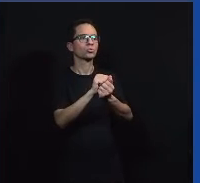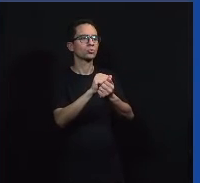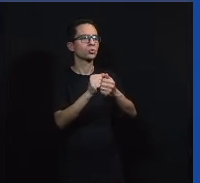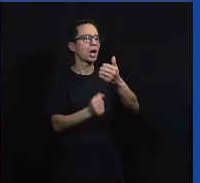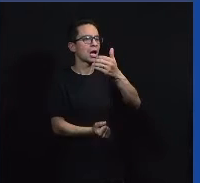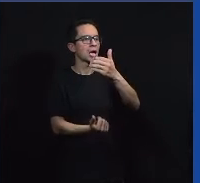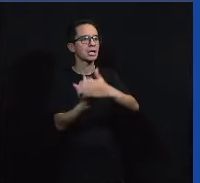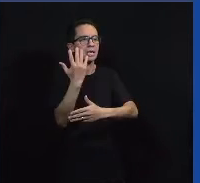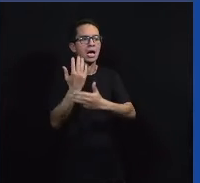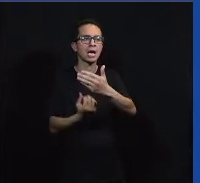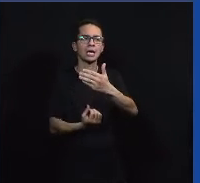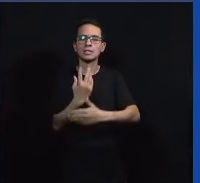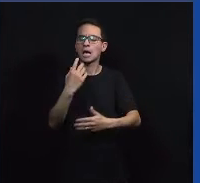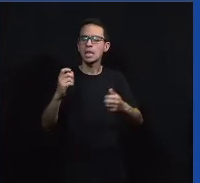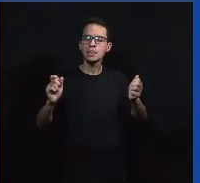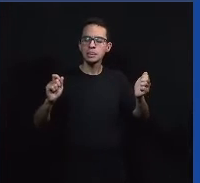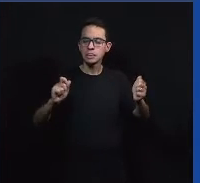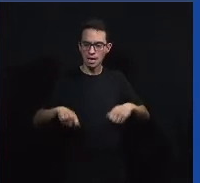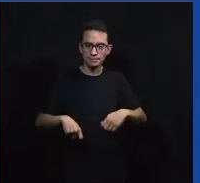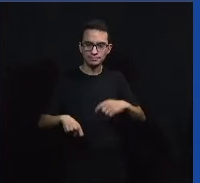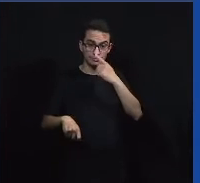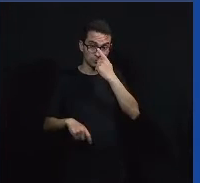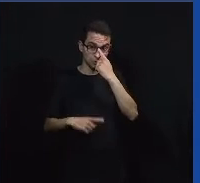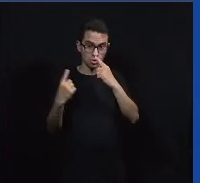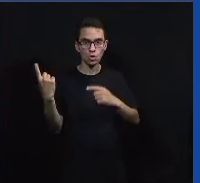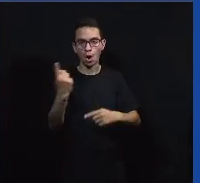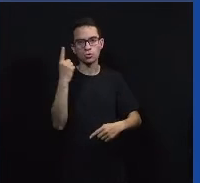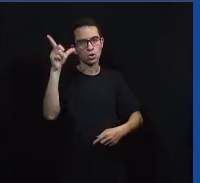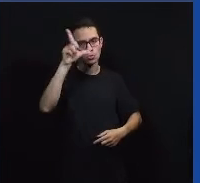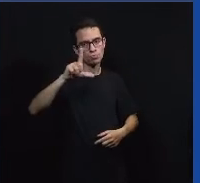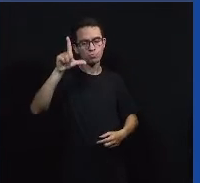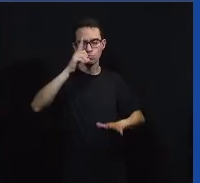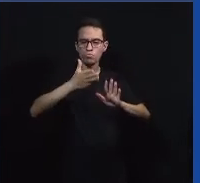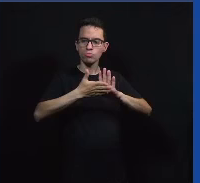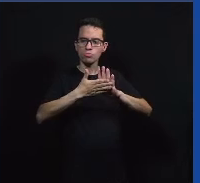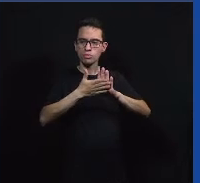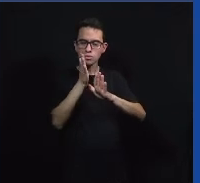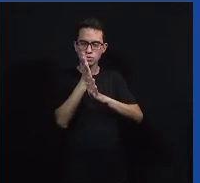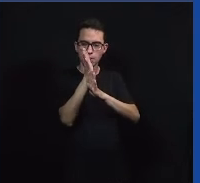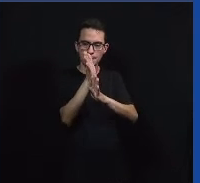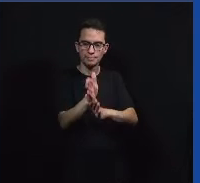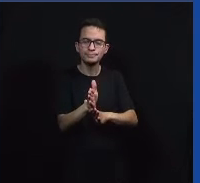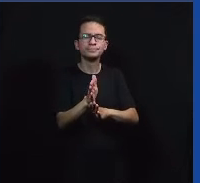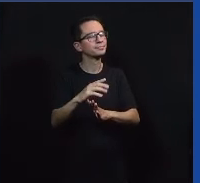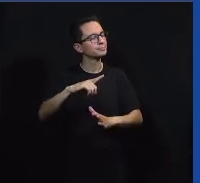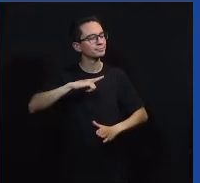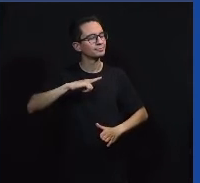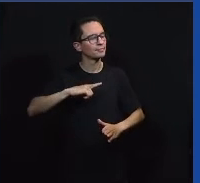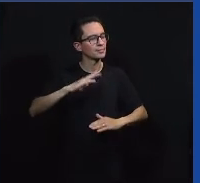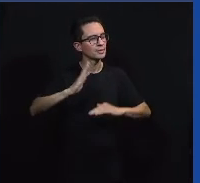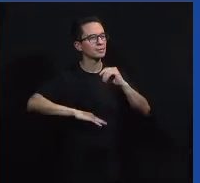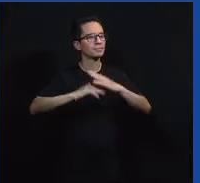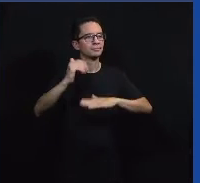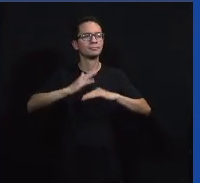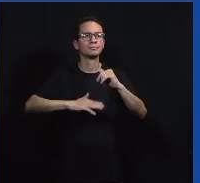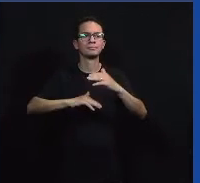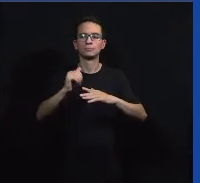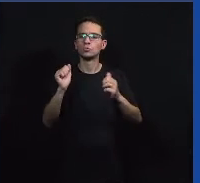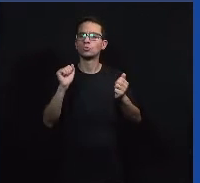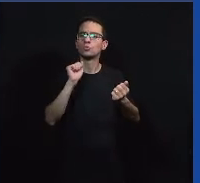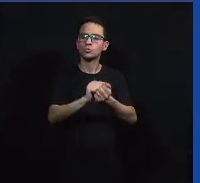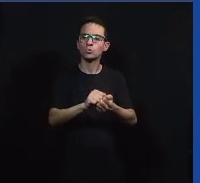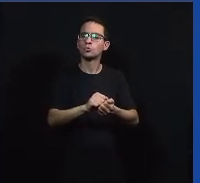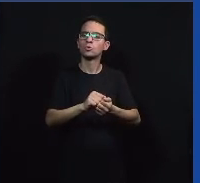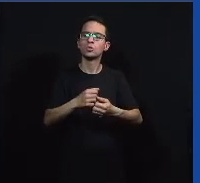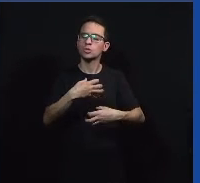assim. Então, a gente, claro, levar uma proposta de caminho, uma proposta de direção e uma metodologia, mas que de alguma